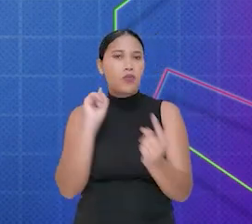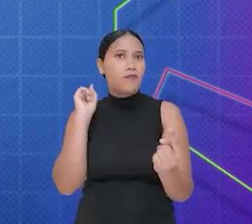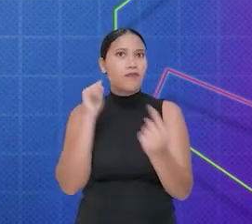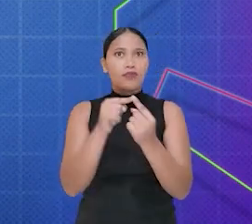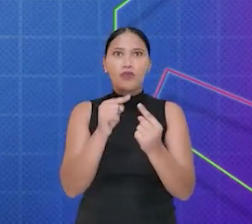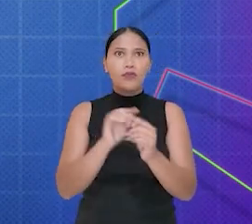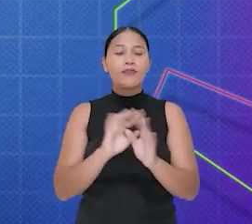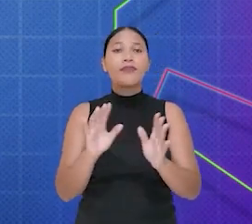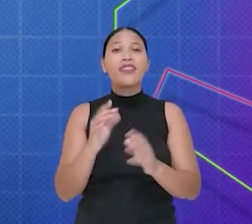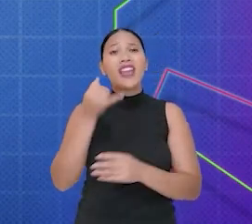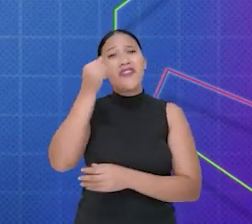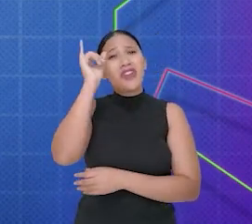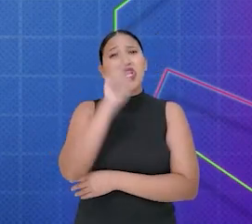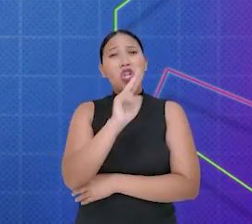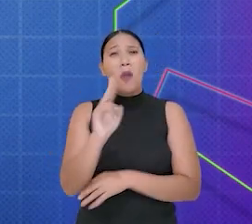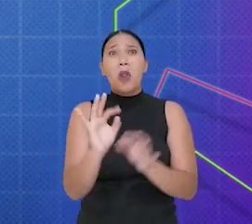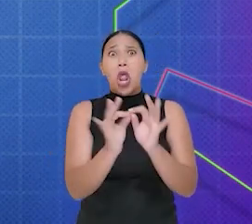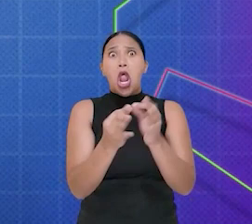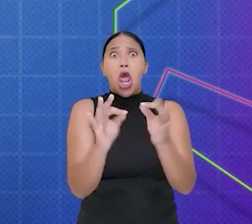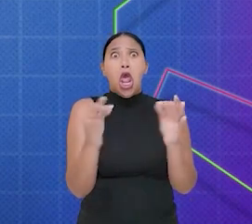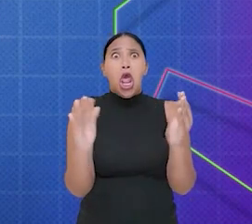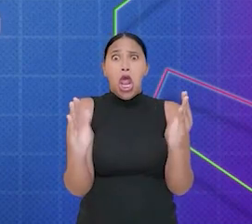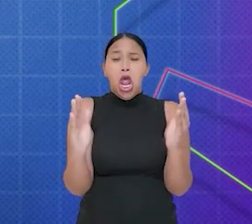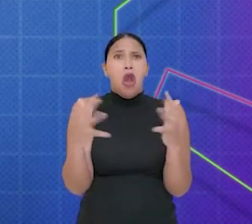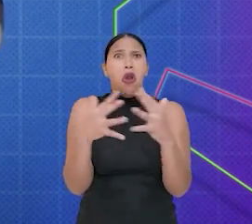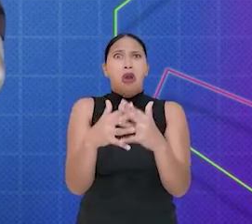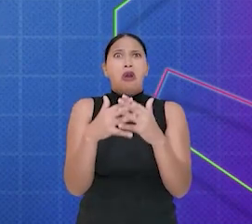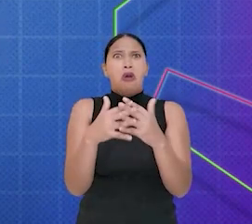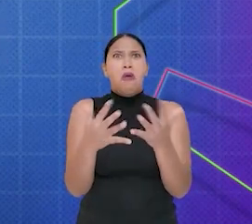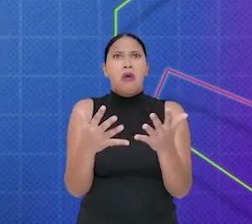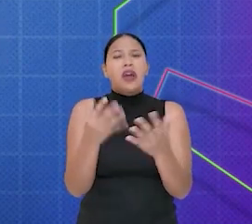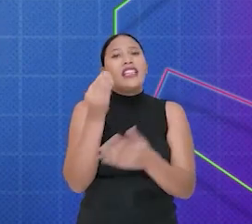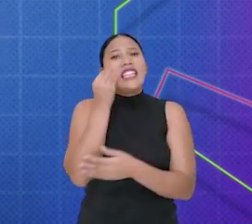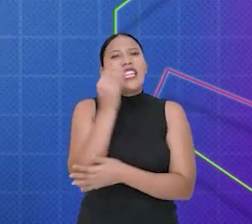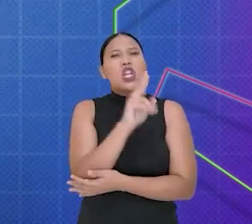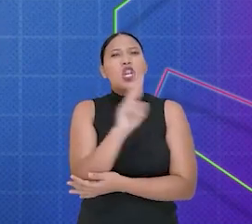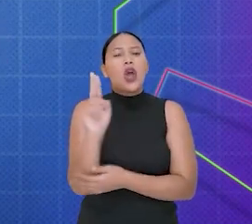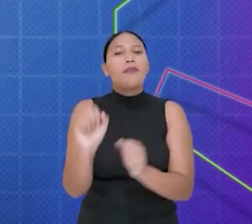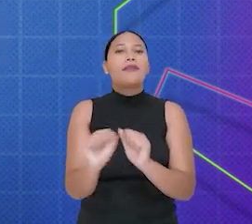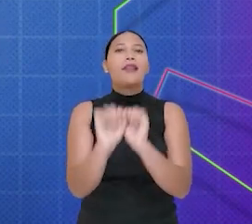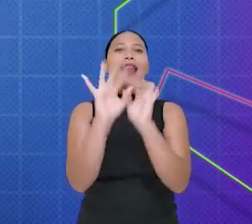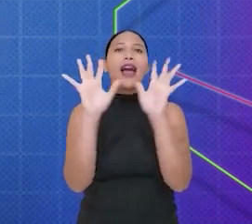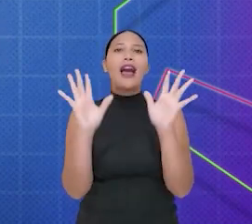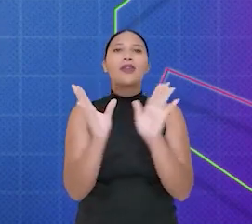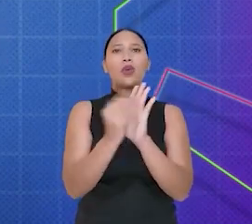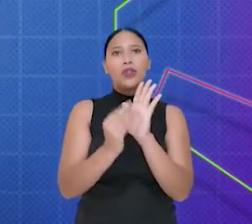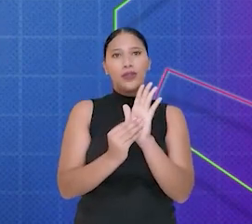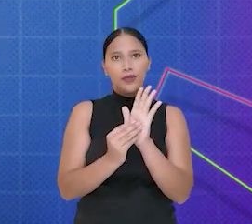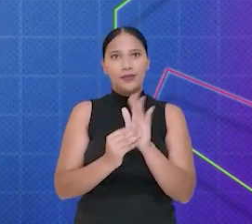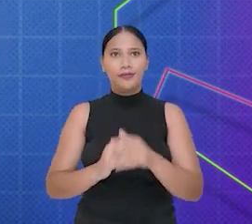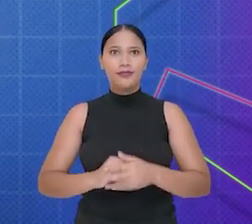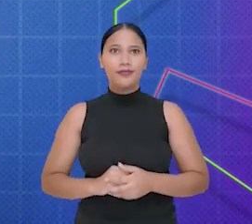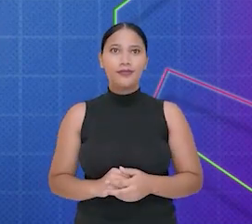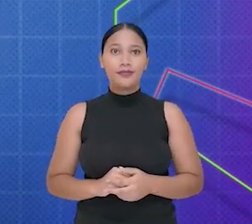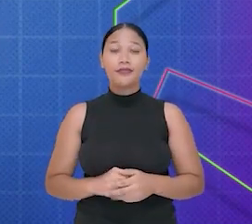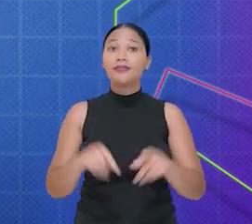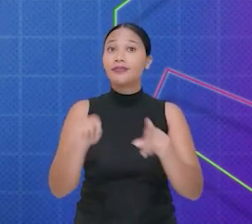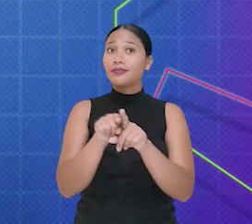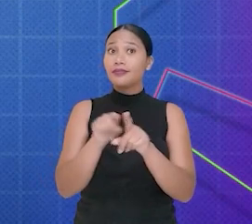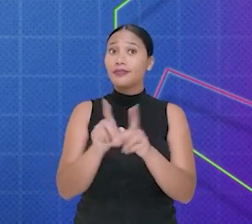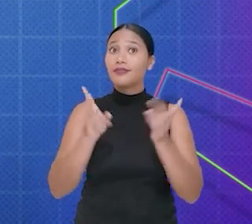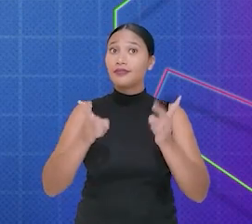e bem intuitiva. Evite nomes muito longos ou confusos. Tente usar nomes que descrevam claramente o conteúdo da